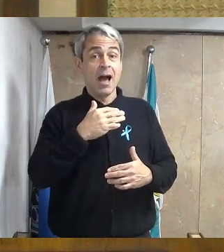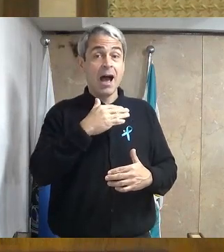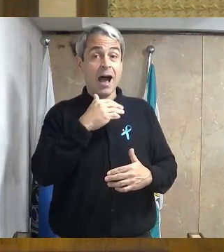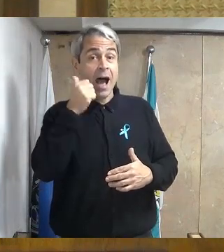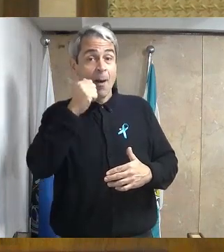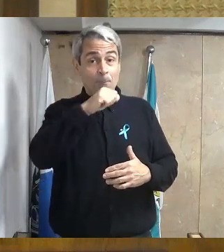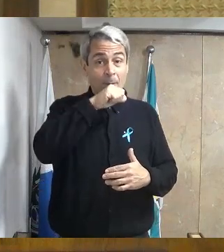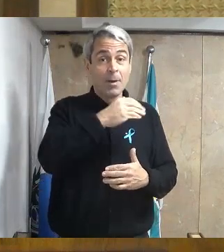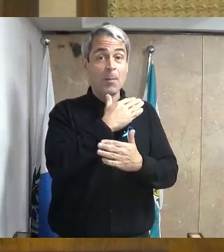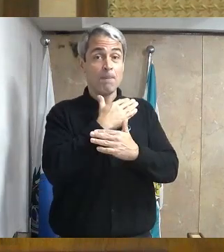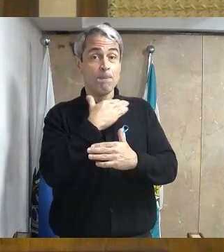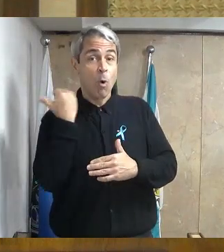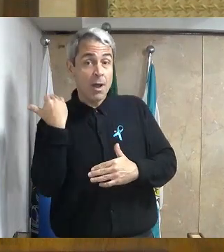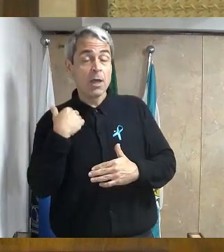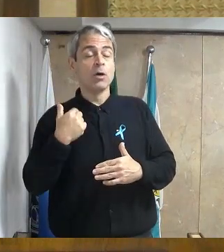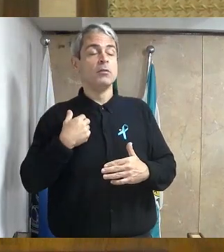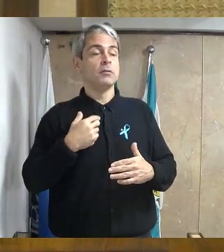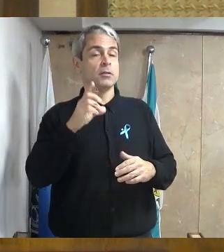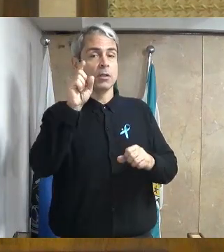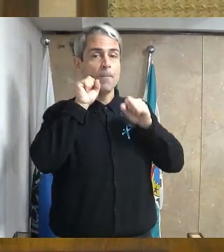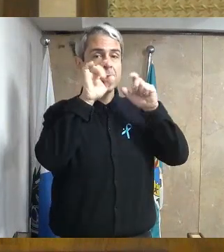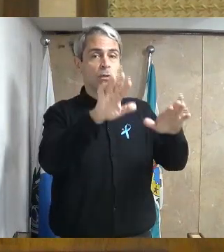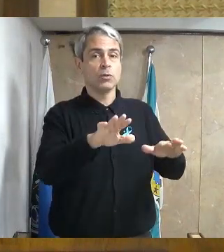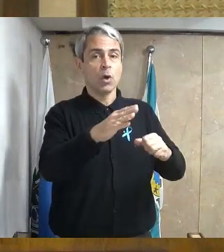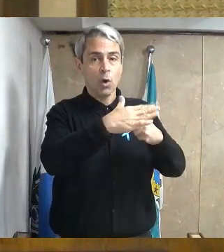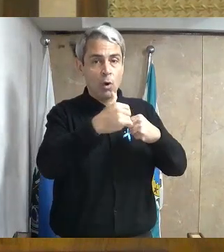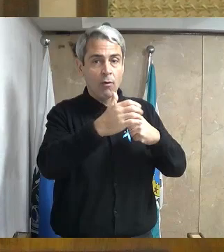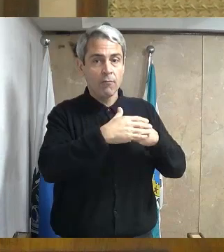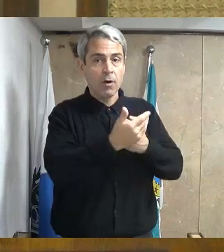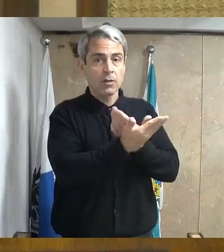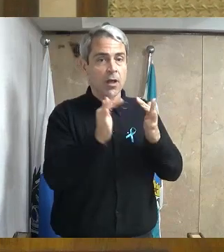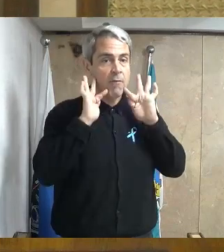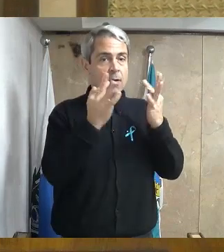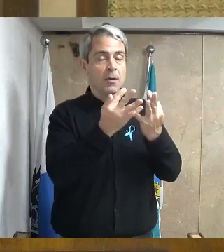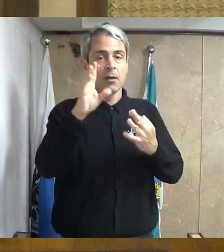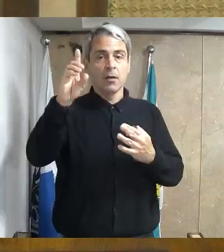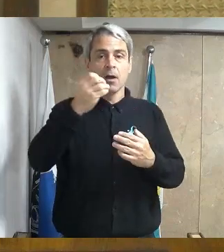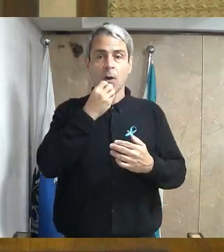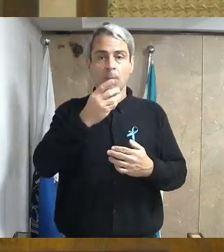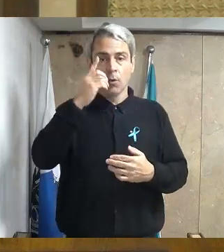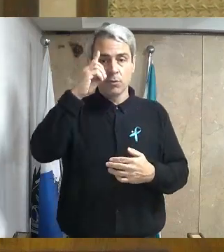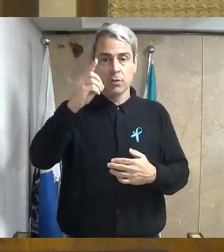que aquela família está passando. Que Deus abençoe e conforte aquela família. Um bom dia, Deus nos abençoe.